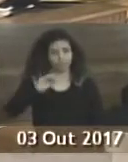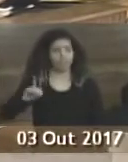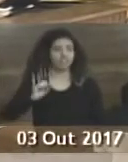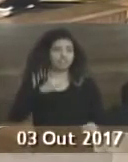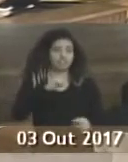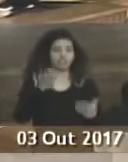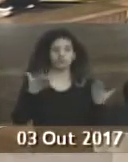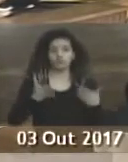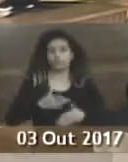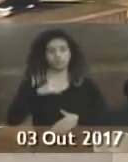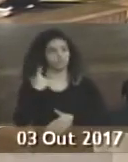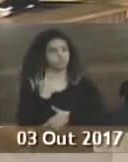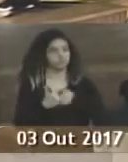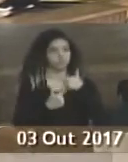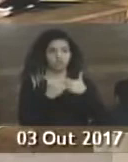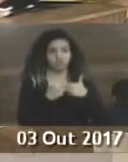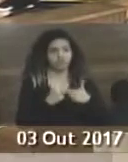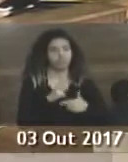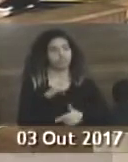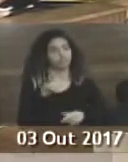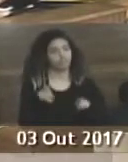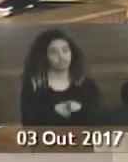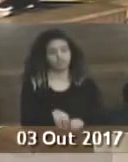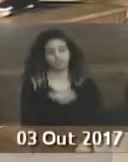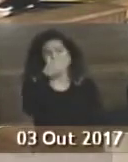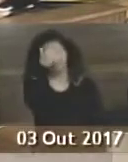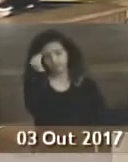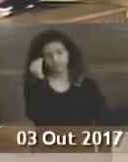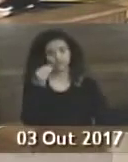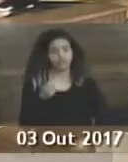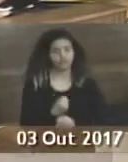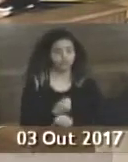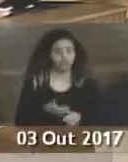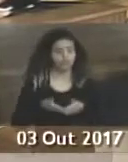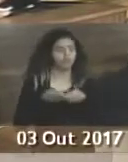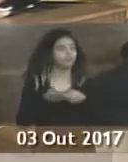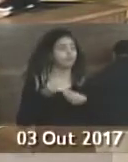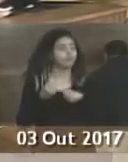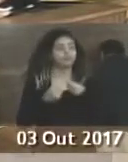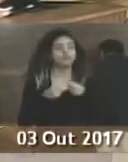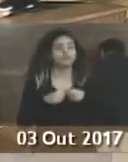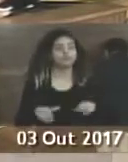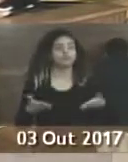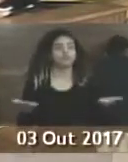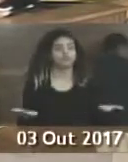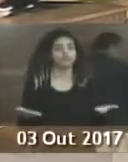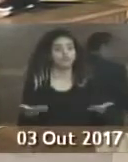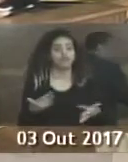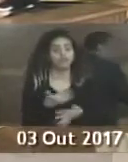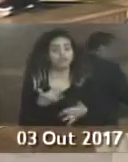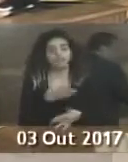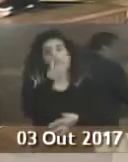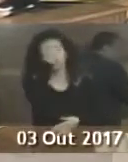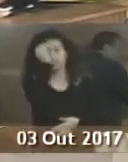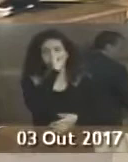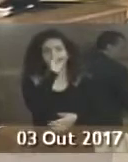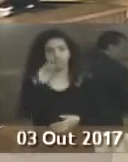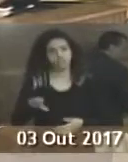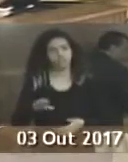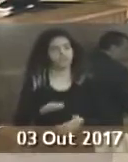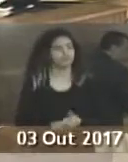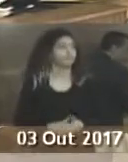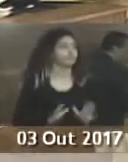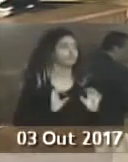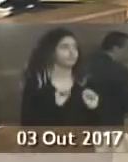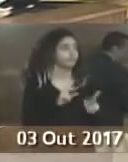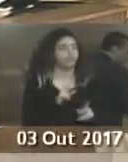gente não brigar, não lutar, vai ser o setor metalúrgico e daqui a pouco nós vamos ficar como aqui na cidade, né? A cidade vai ficar esquecida. Não é isso? Com a palavra,